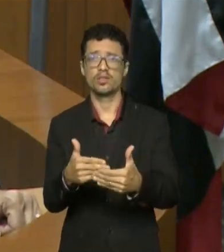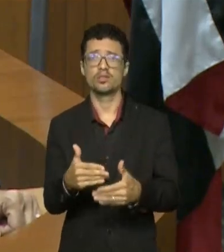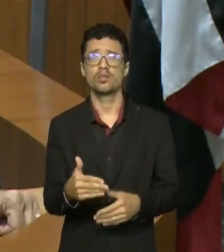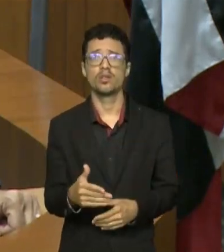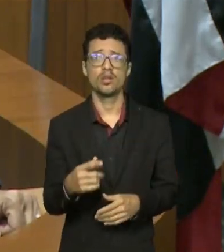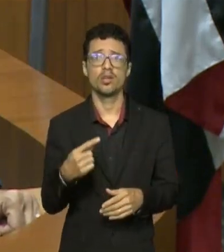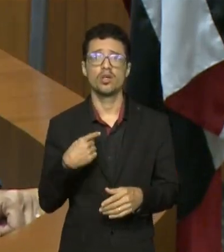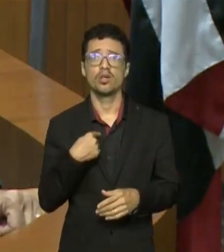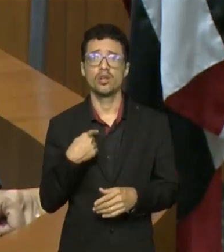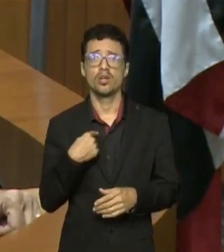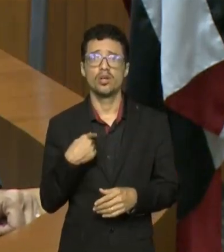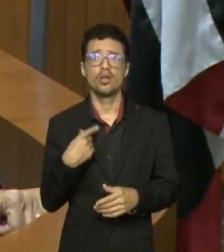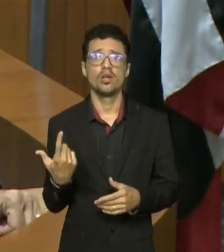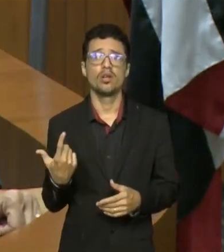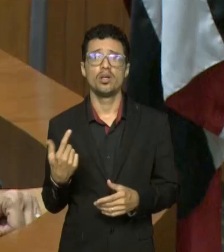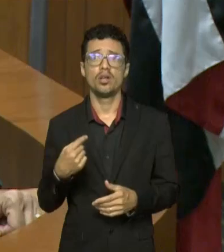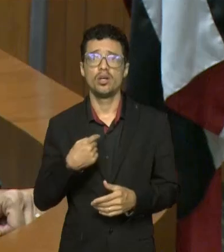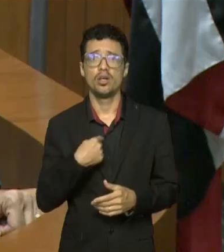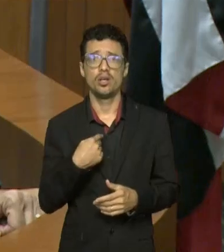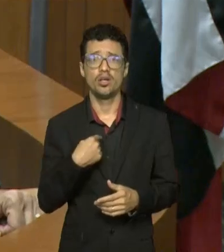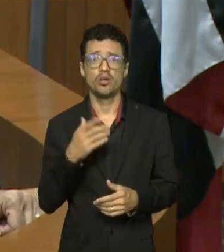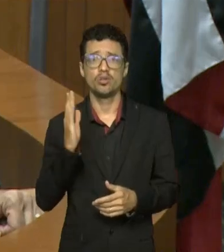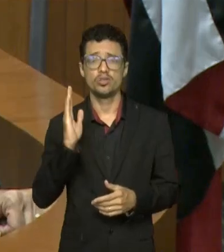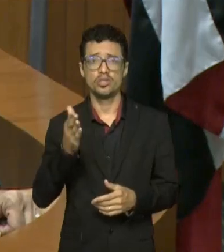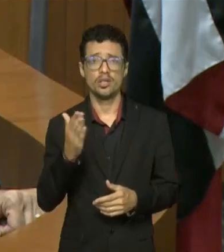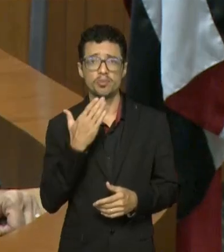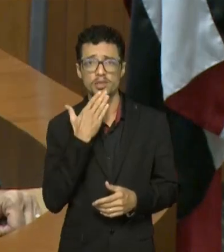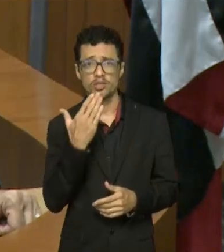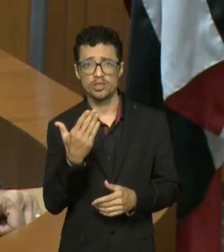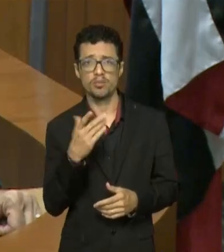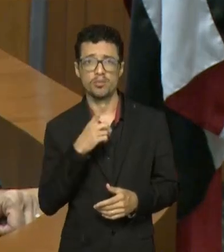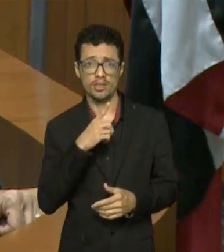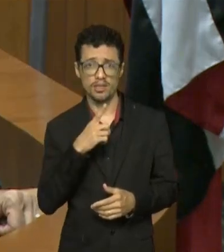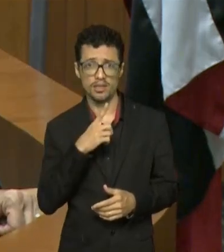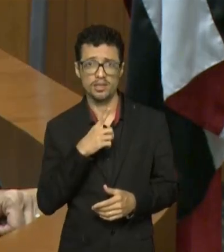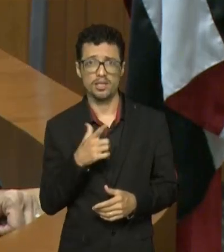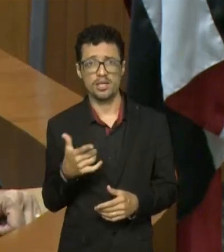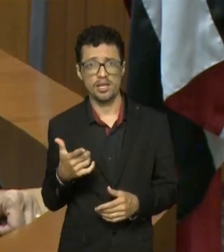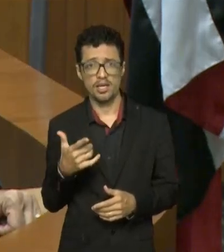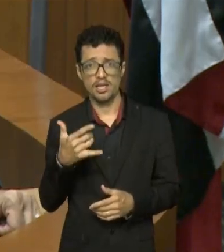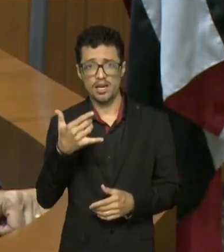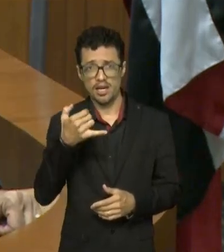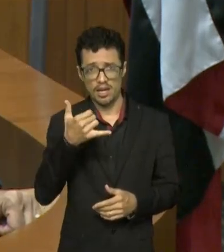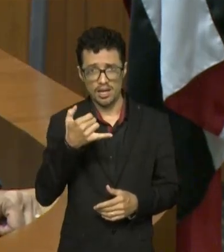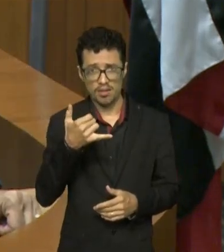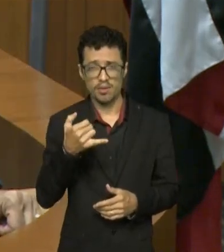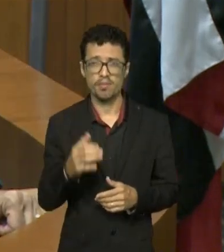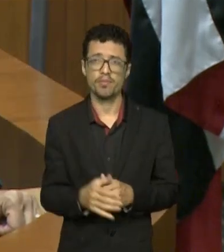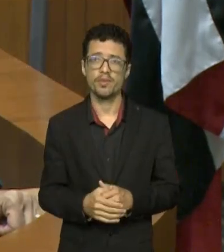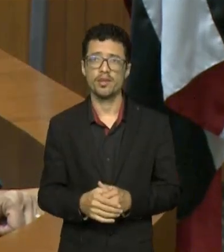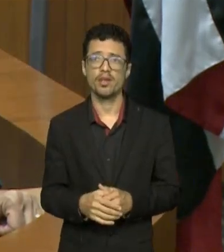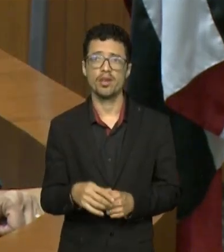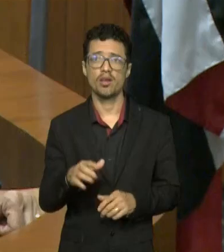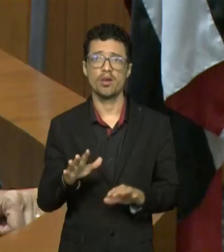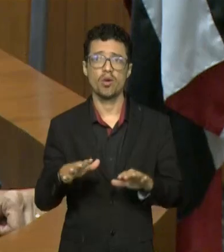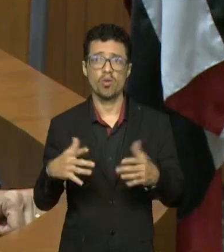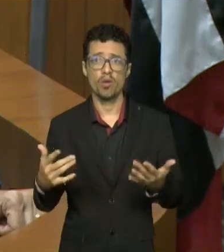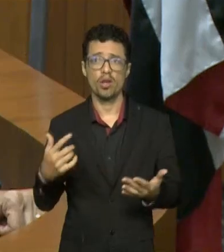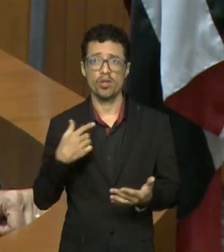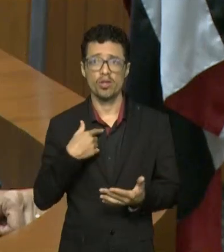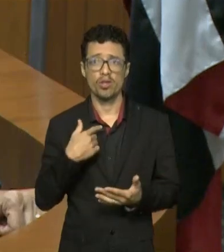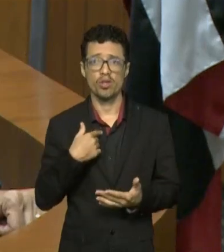estou no processo do porte, deputado Otelino. O que é que eu vejo? Quando eu fiz a minha prova de tiro, o